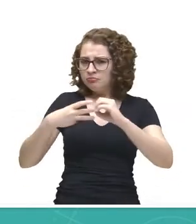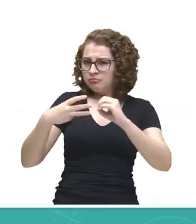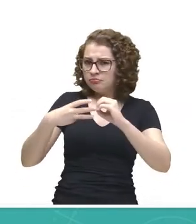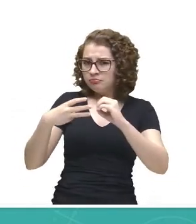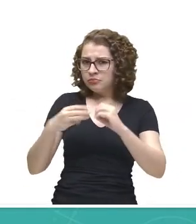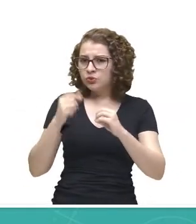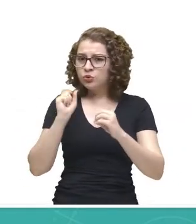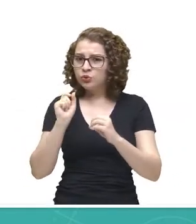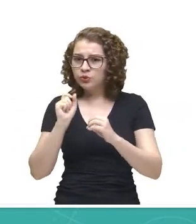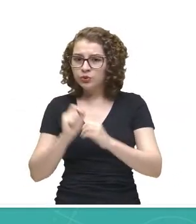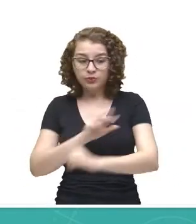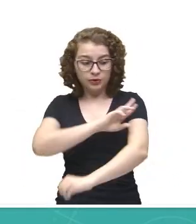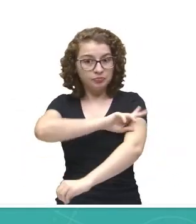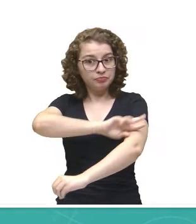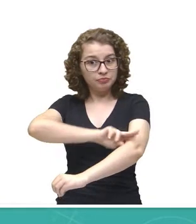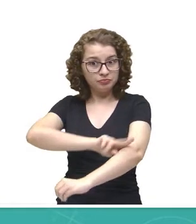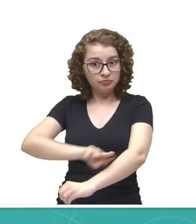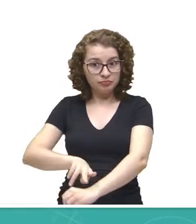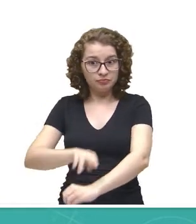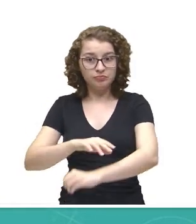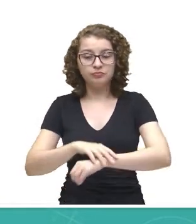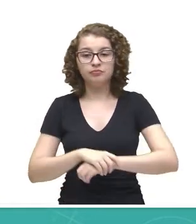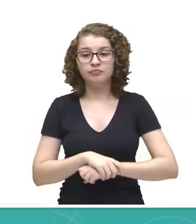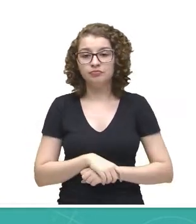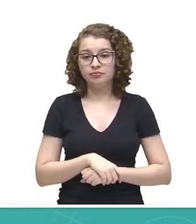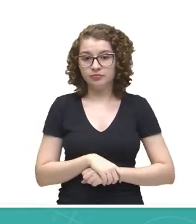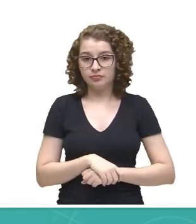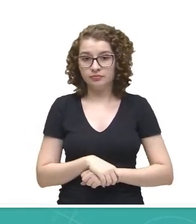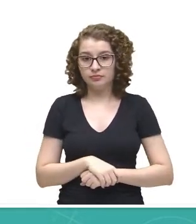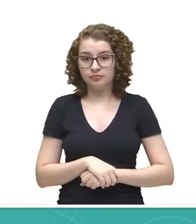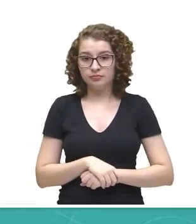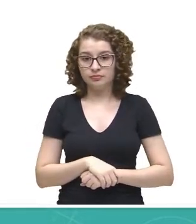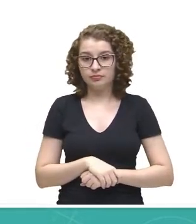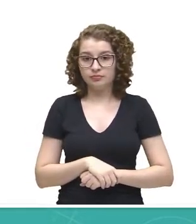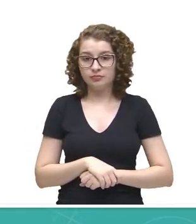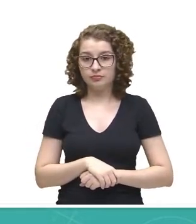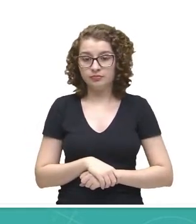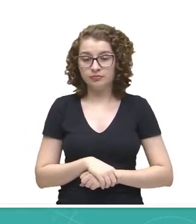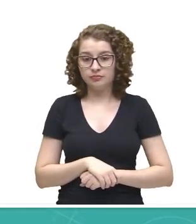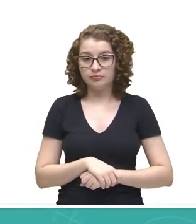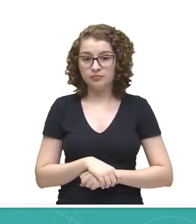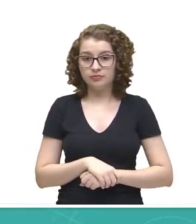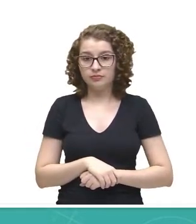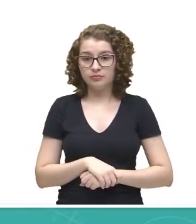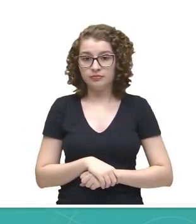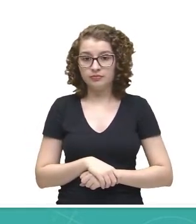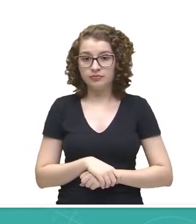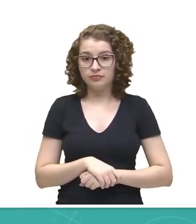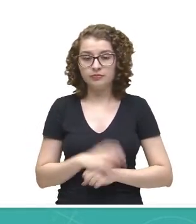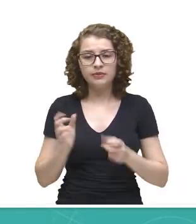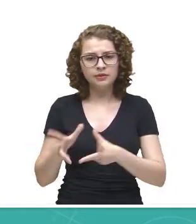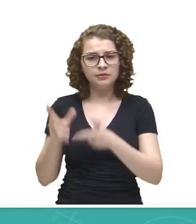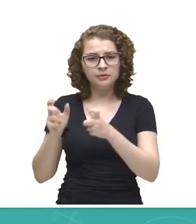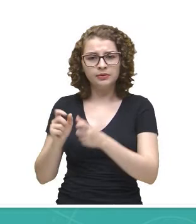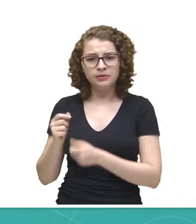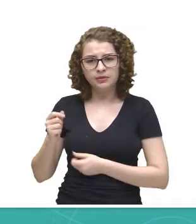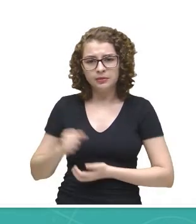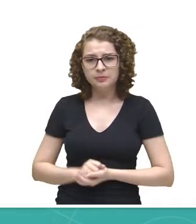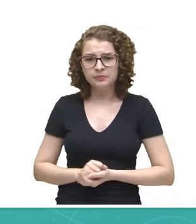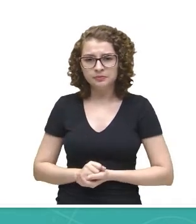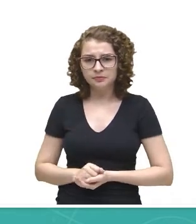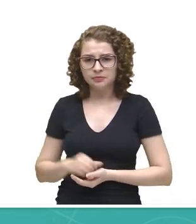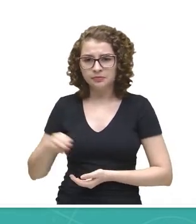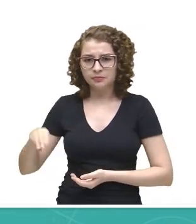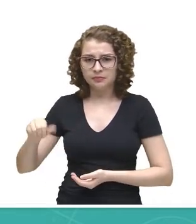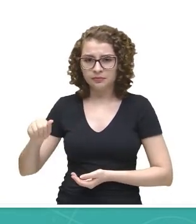ali, para produzir a melanina, que dá a coloração da nossa pele. Observamos aqui uma outra célula, que